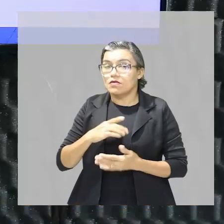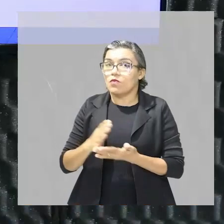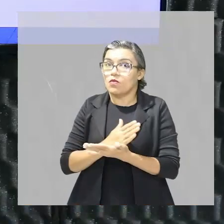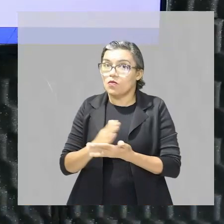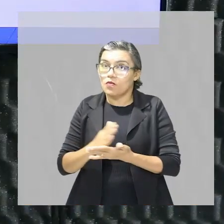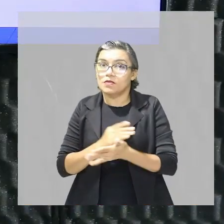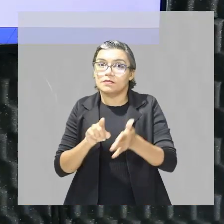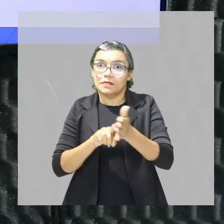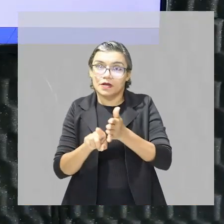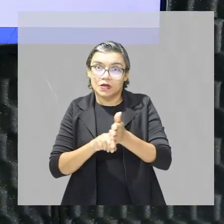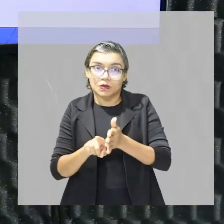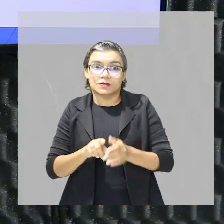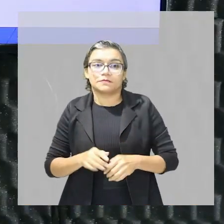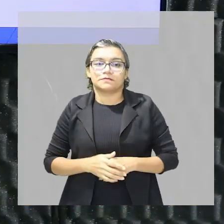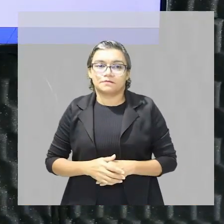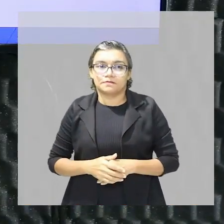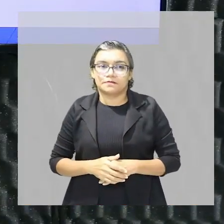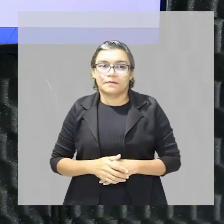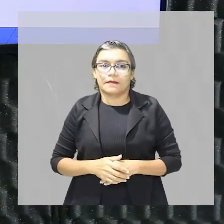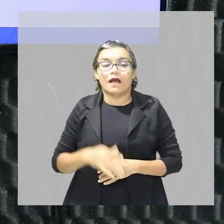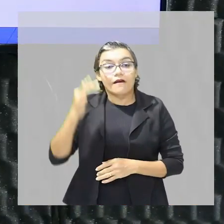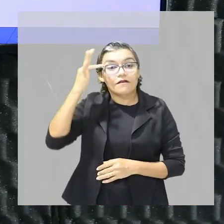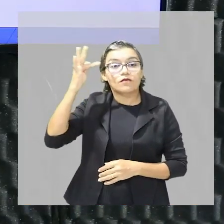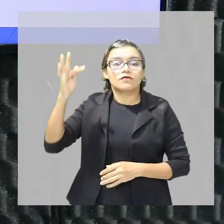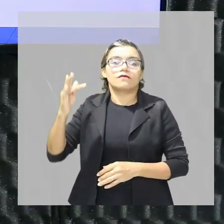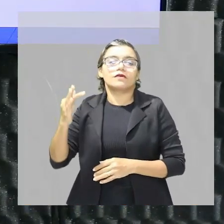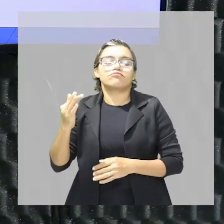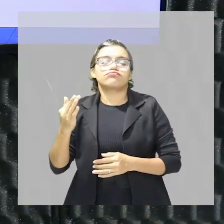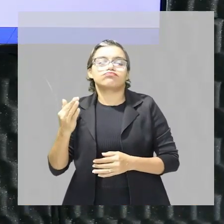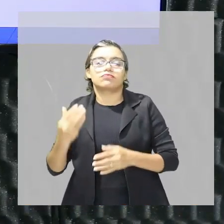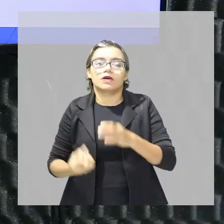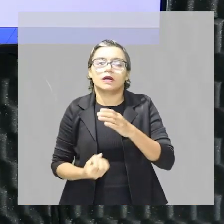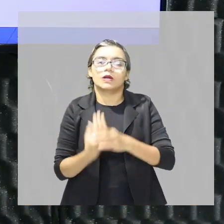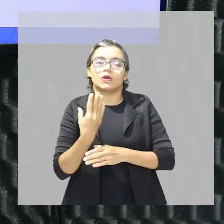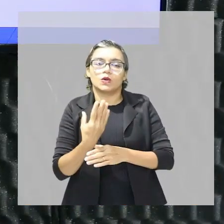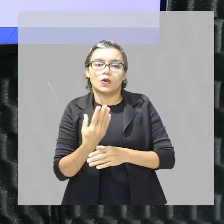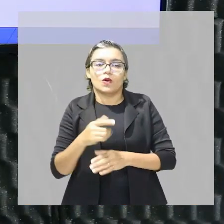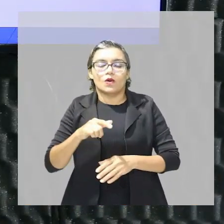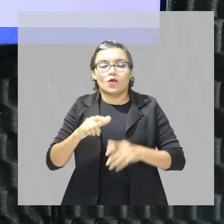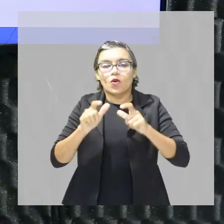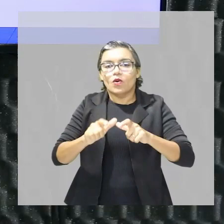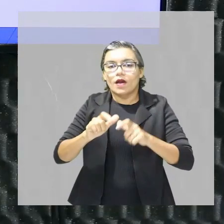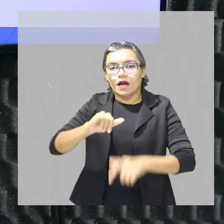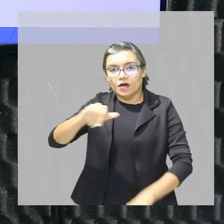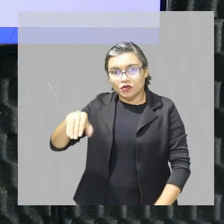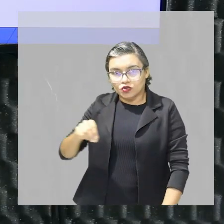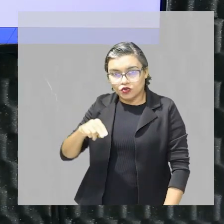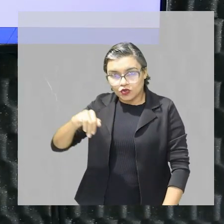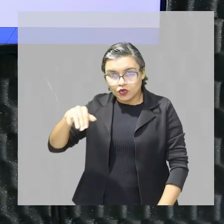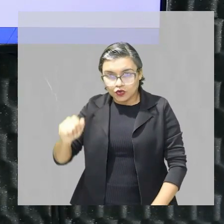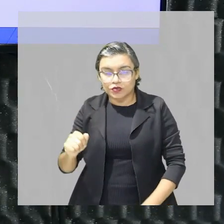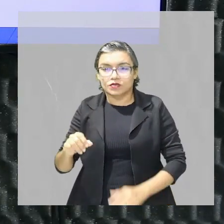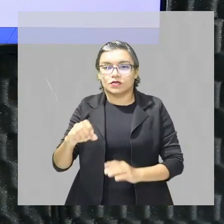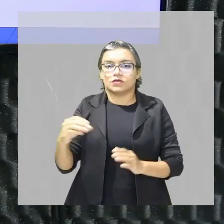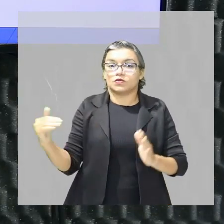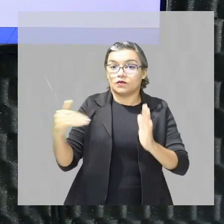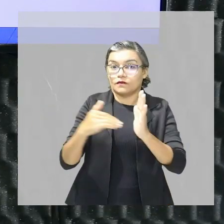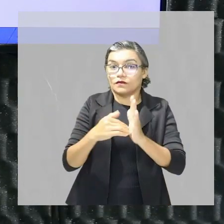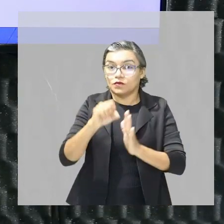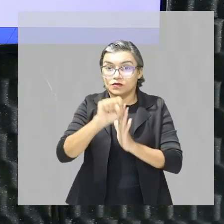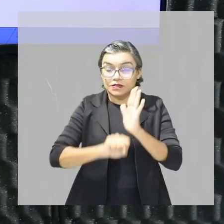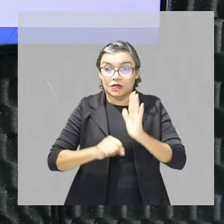no século 7 a gente de Cristo a formação da cidade de estado o conteúdo que norteia a preocupação dos filósofos jônicos